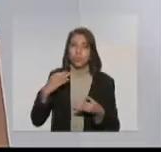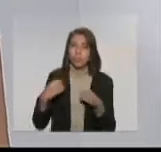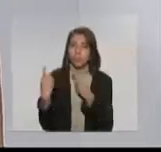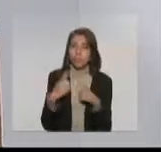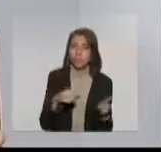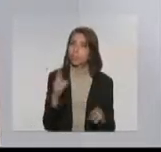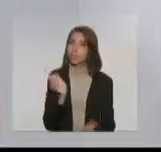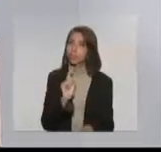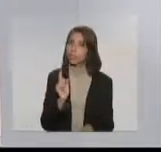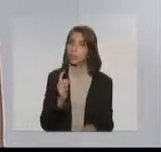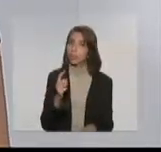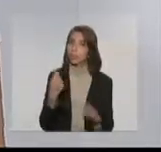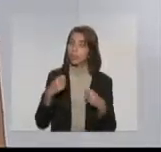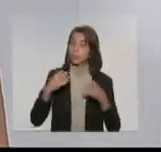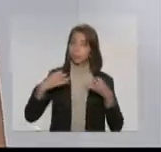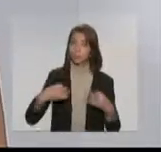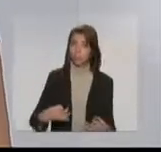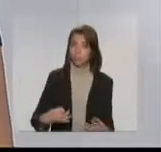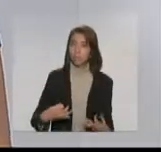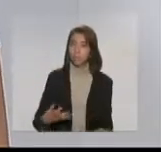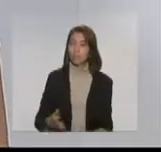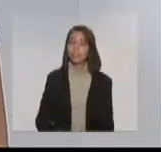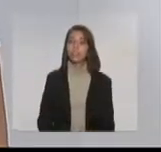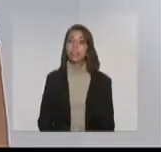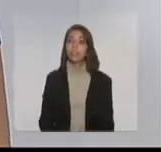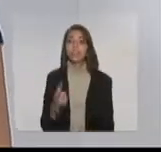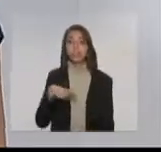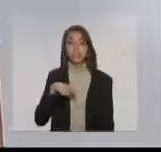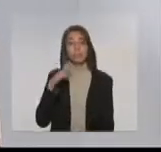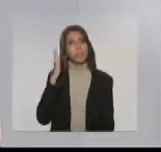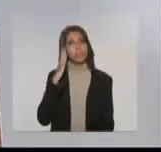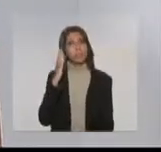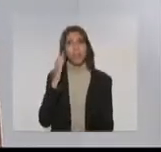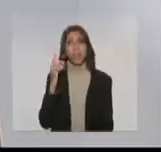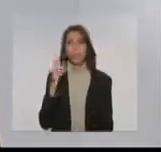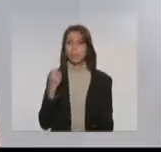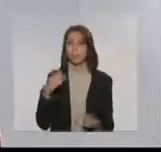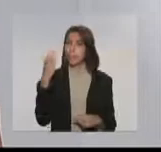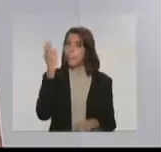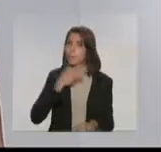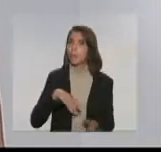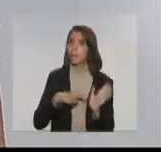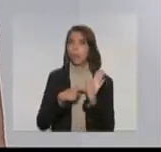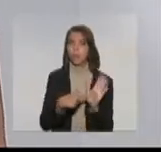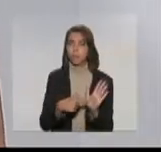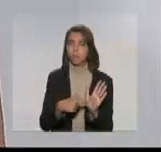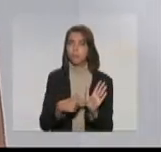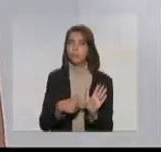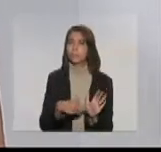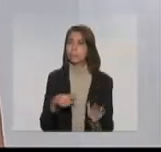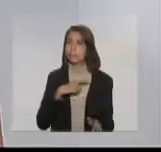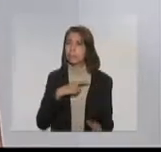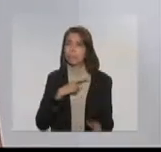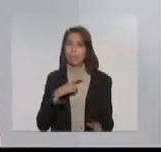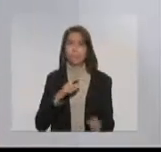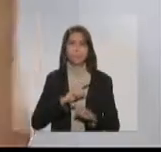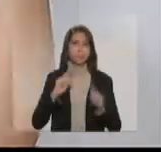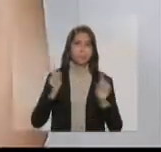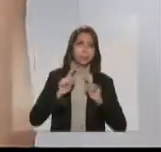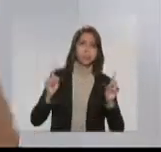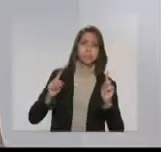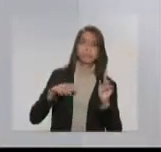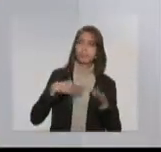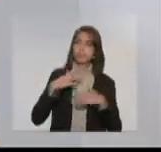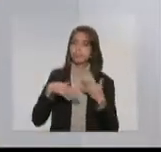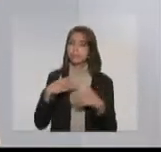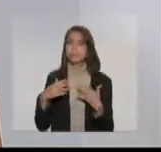não cometeu nenhuma isso não podemos revelar pistas nesse assunto né nós vamos ver tem que ter provas nós vimos muitos escândalos de um